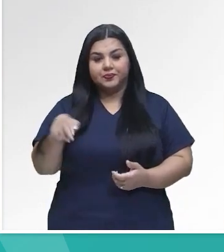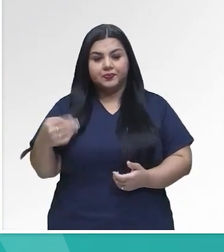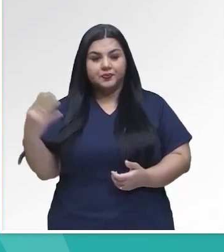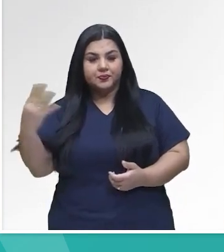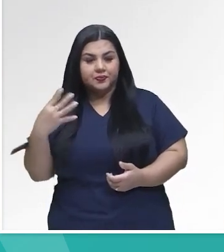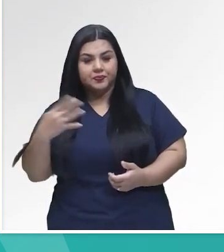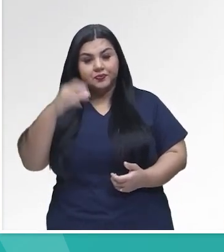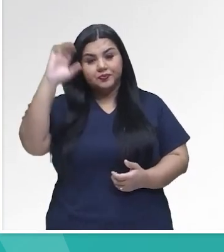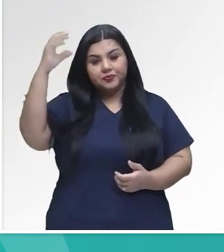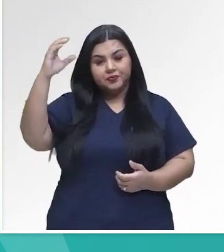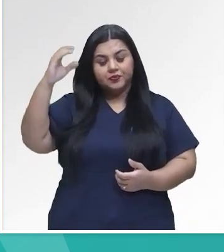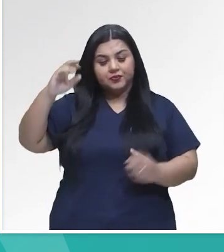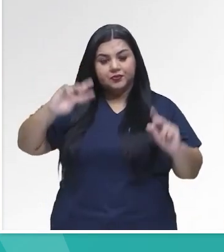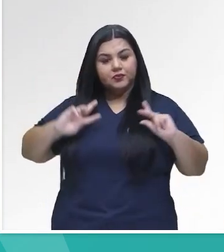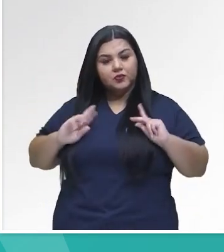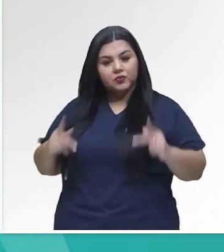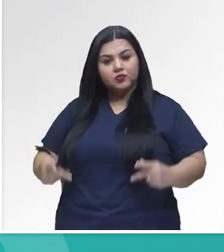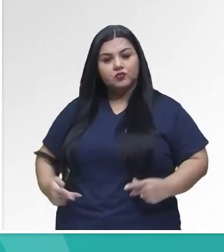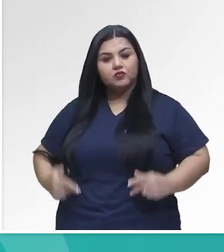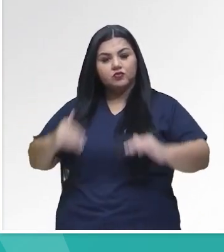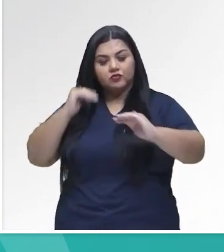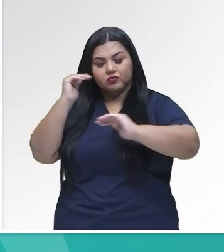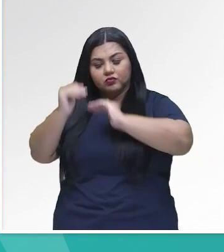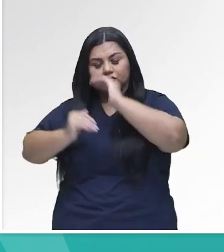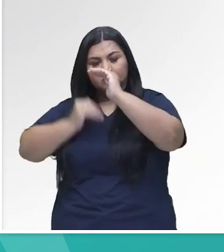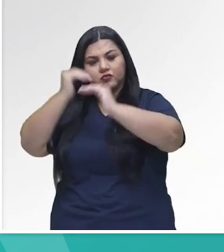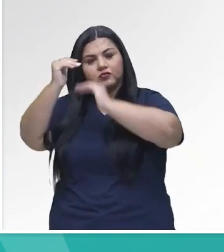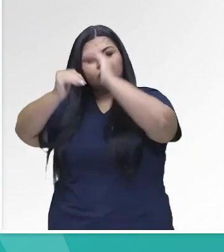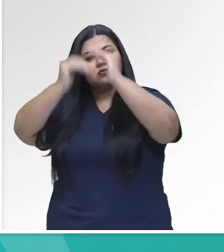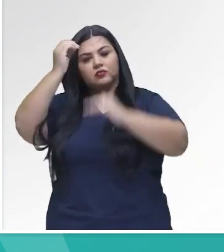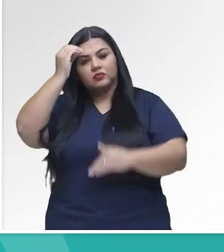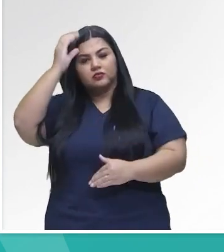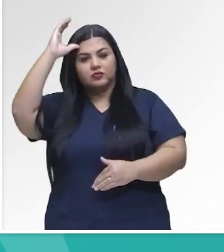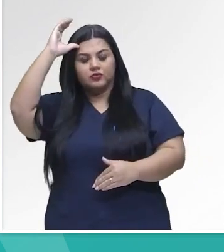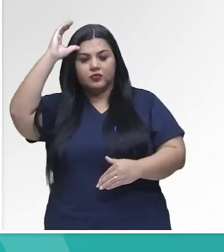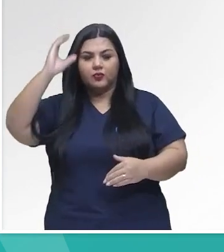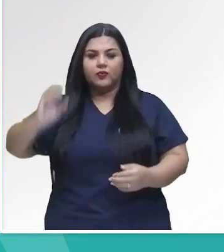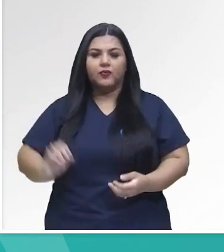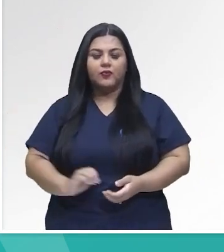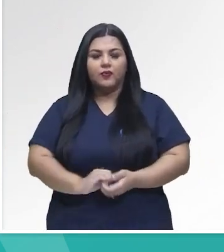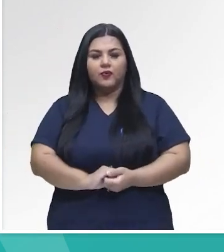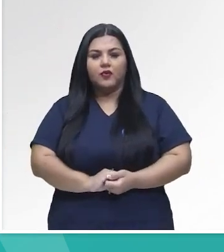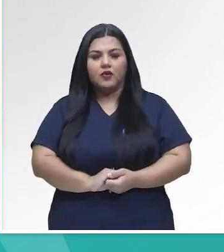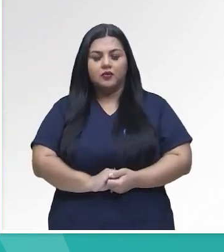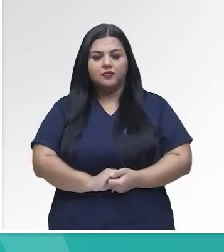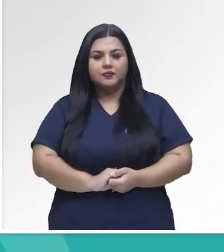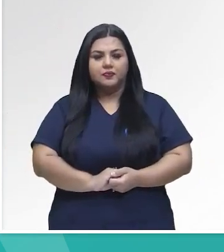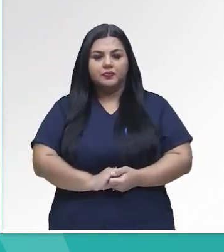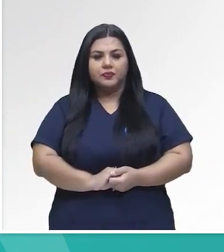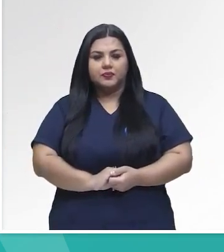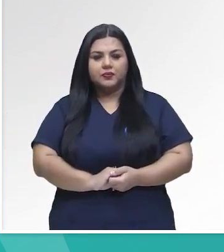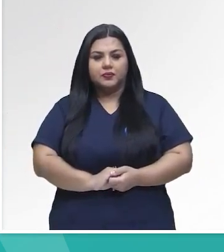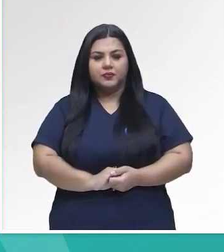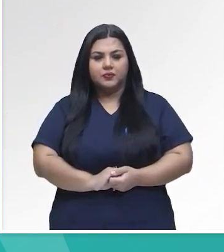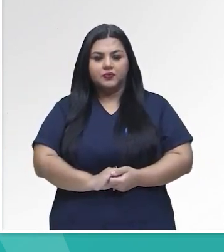Unidade 4. Ciência. O homem na construção do conhecimento.